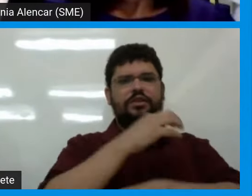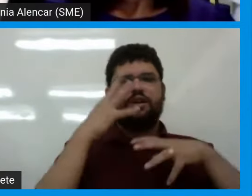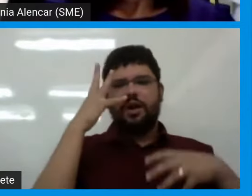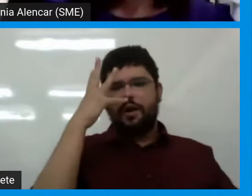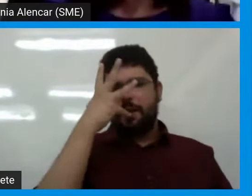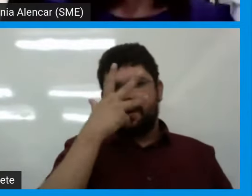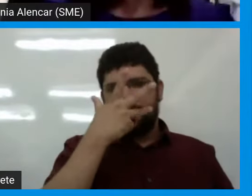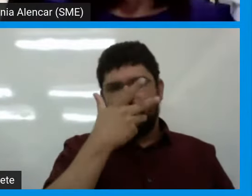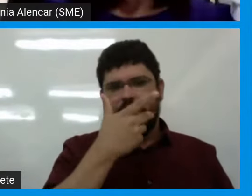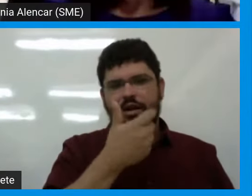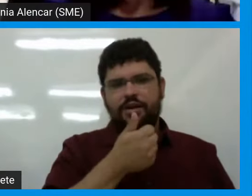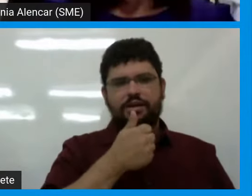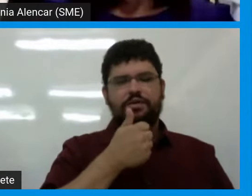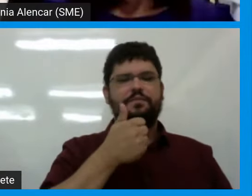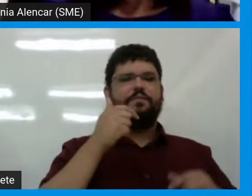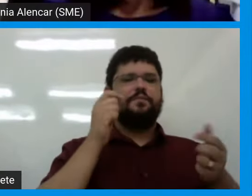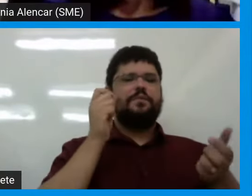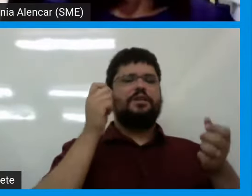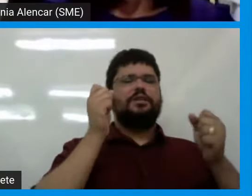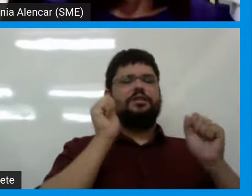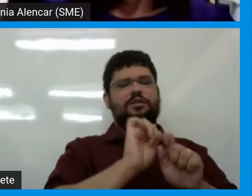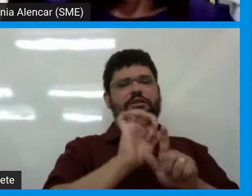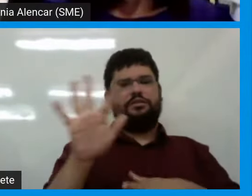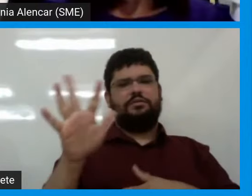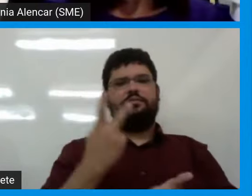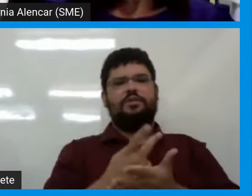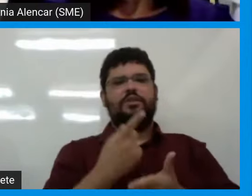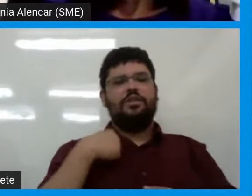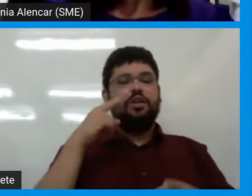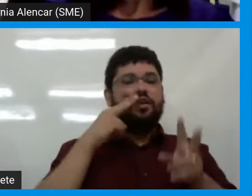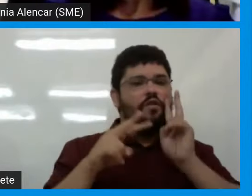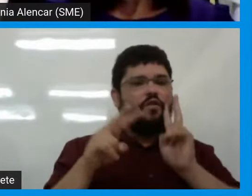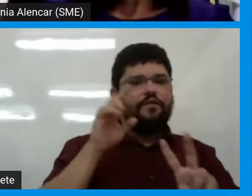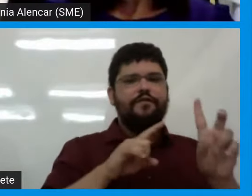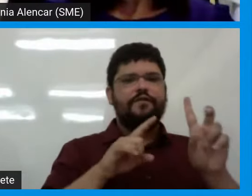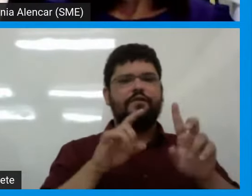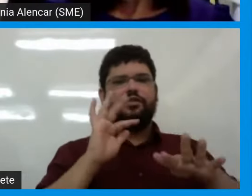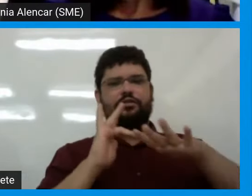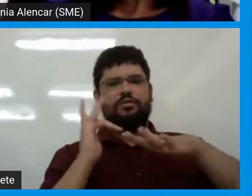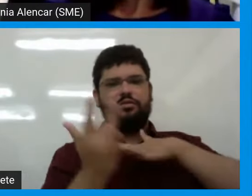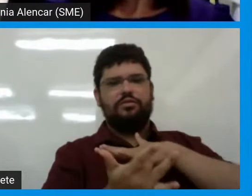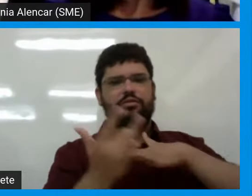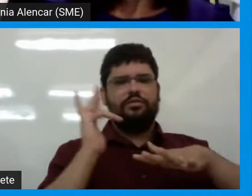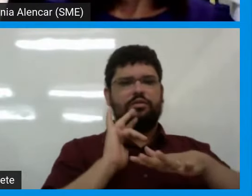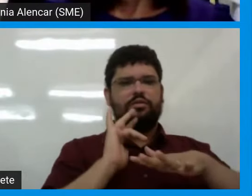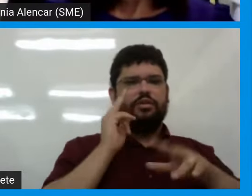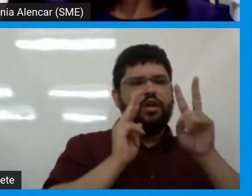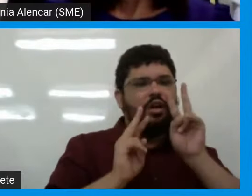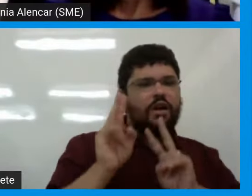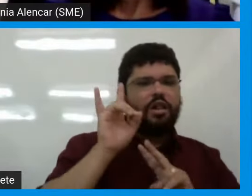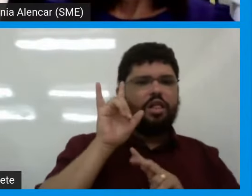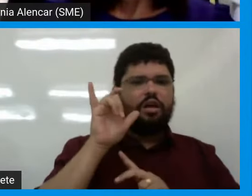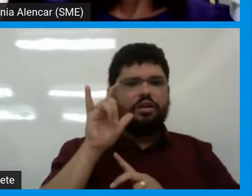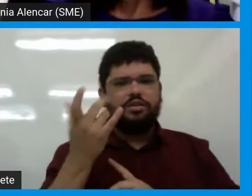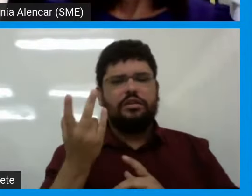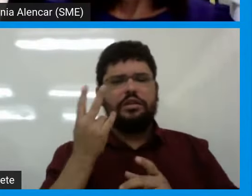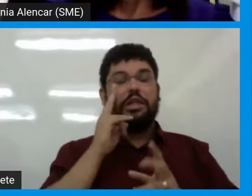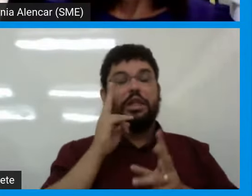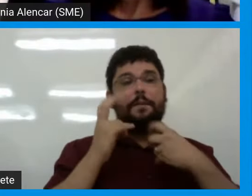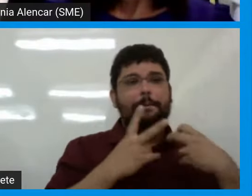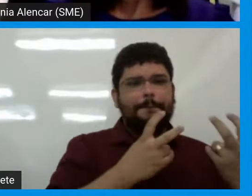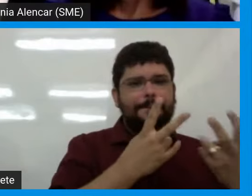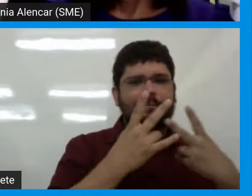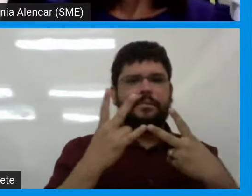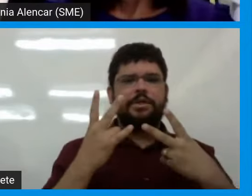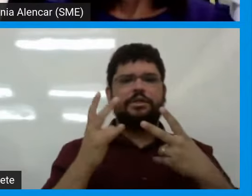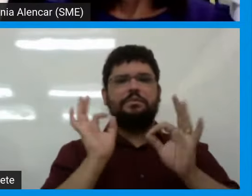que está acontecendo. Eu tenho acompanhado nas redes sociais, sempre que posso dou lá um pulinho e dou uma olhada, tudo muito